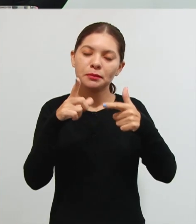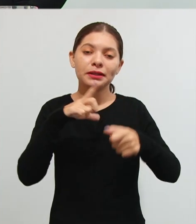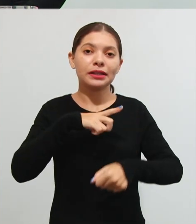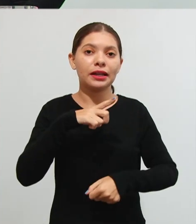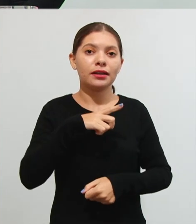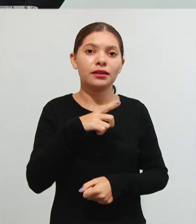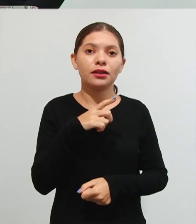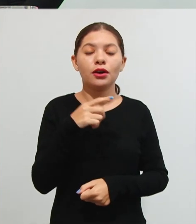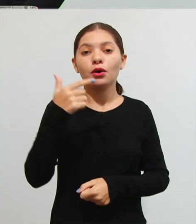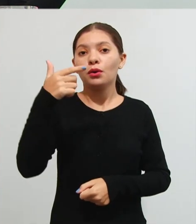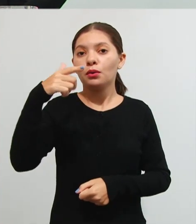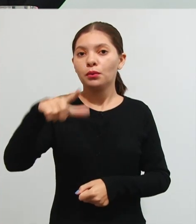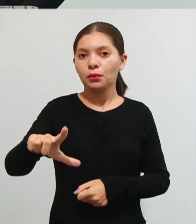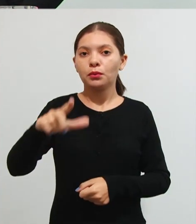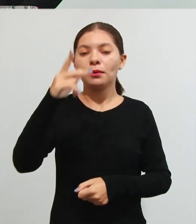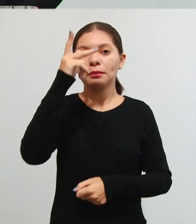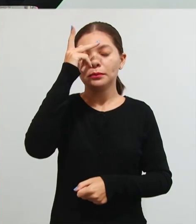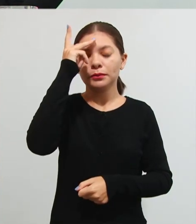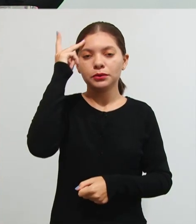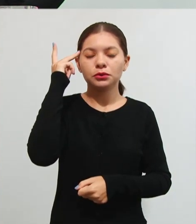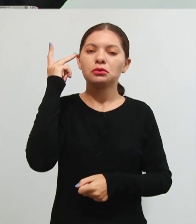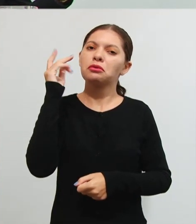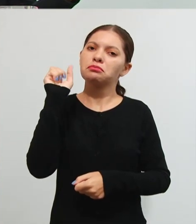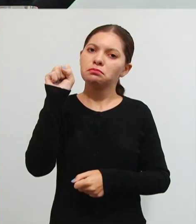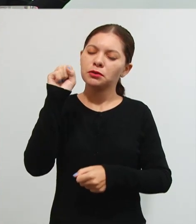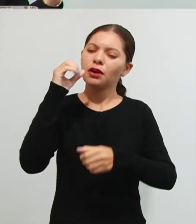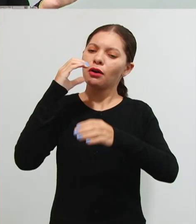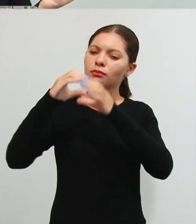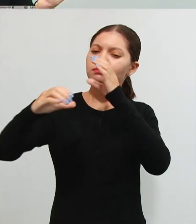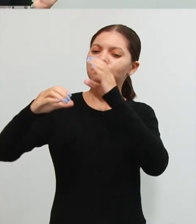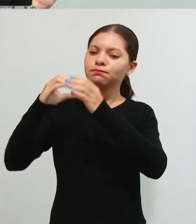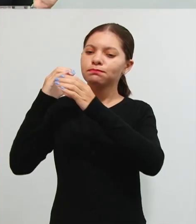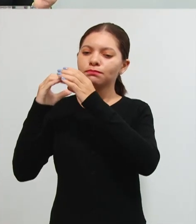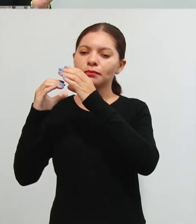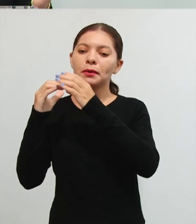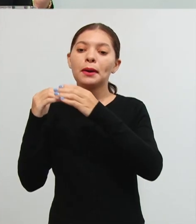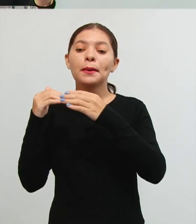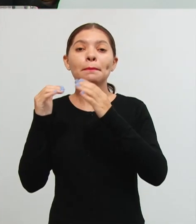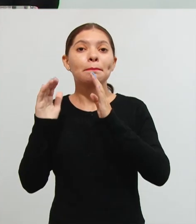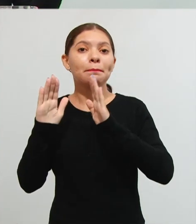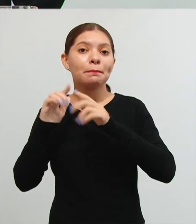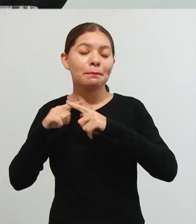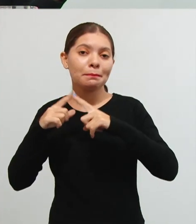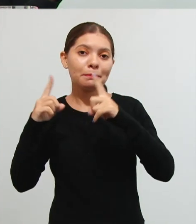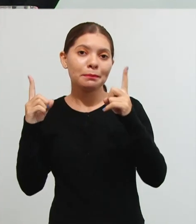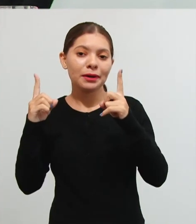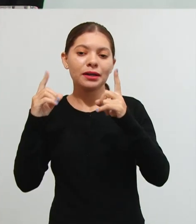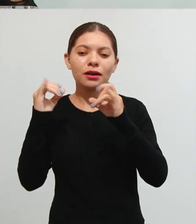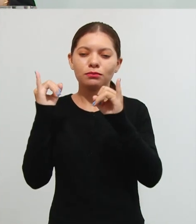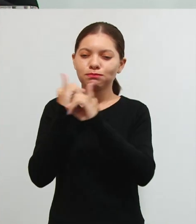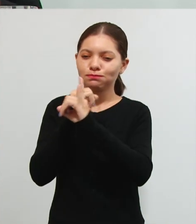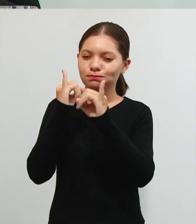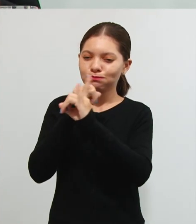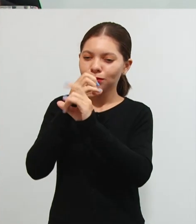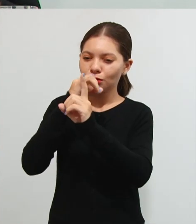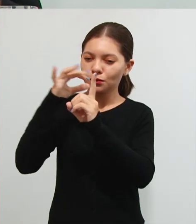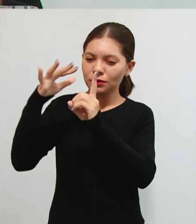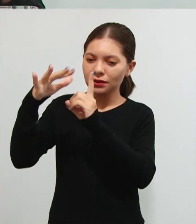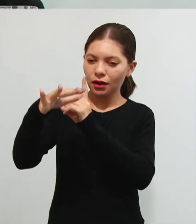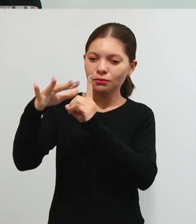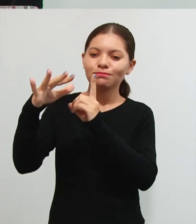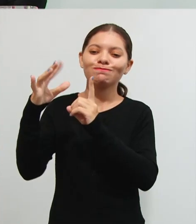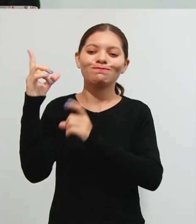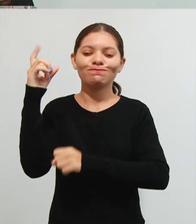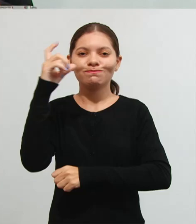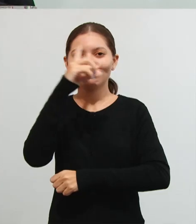pessoa pode ser comunicativo, mas ter a questão da interação social muito restrita.